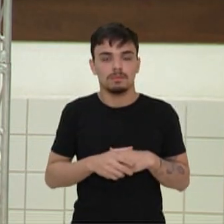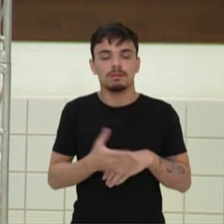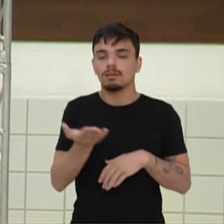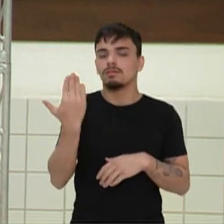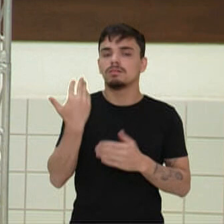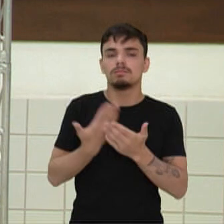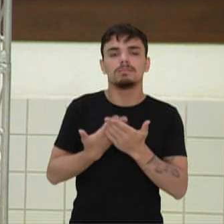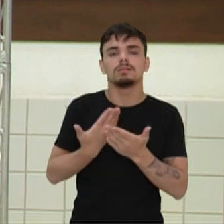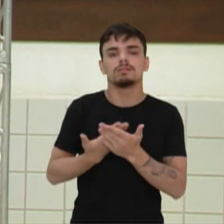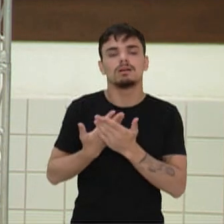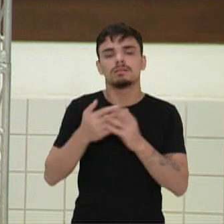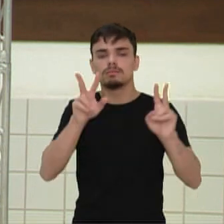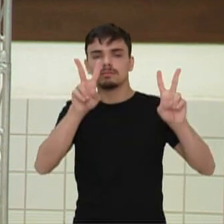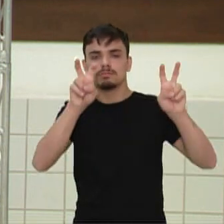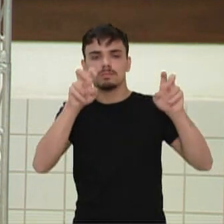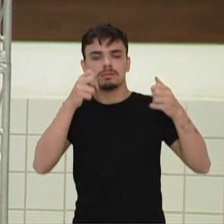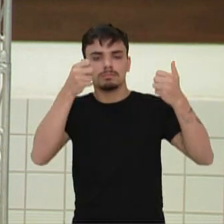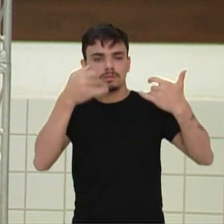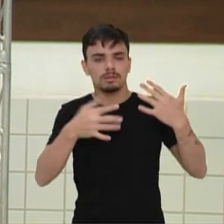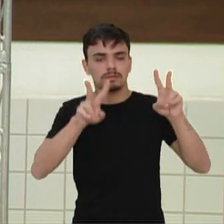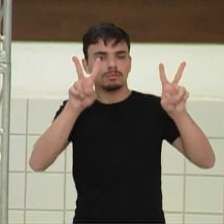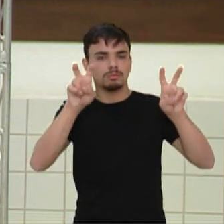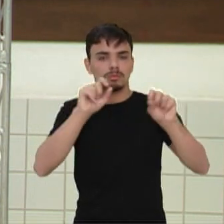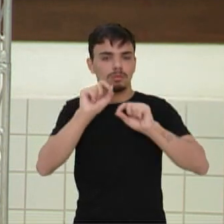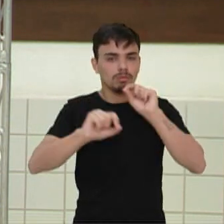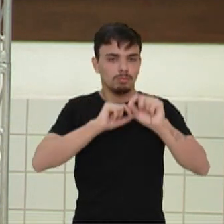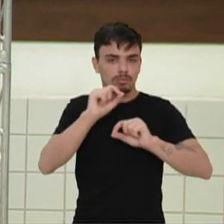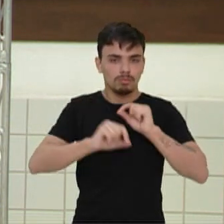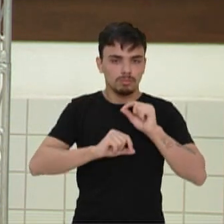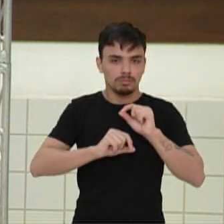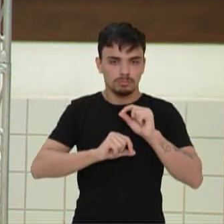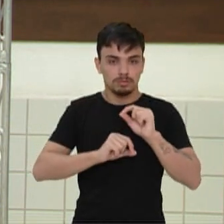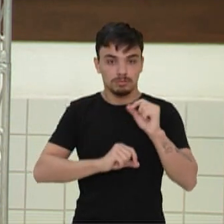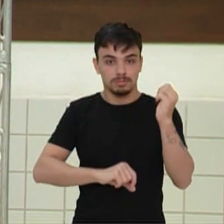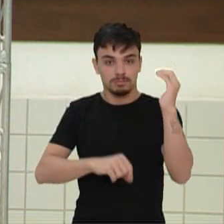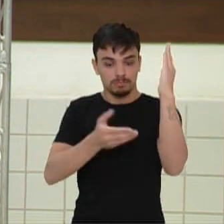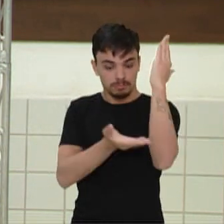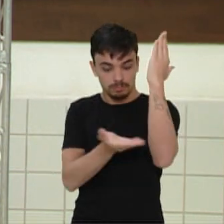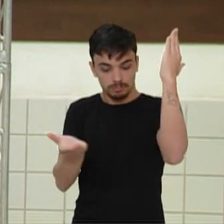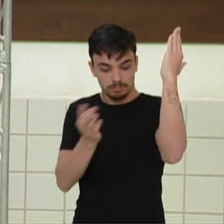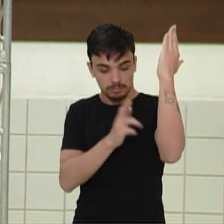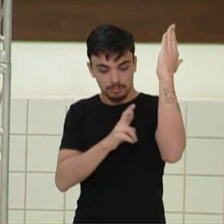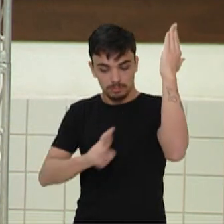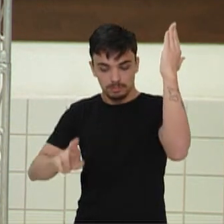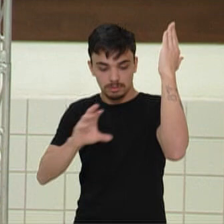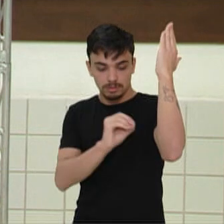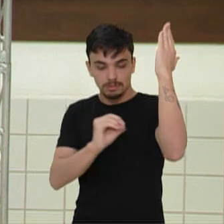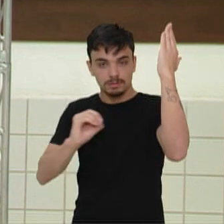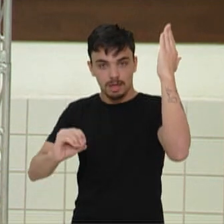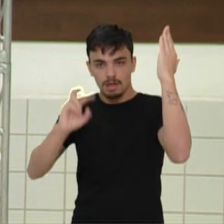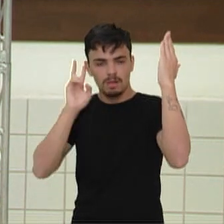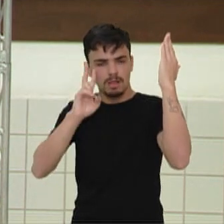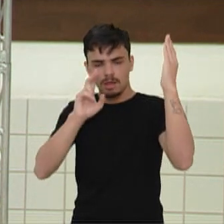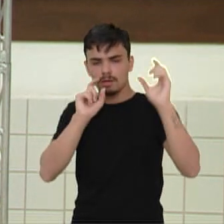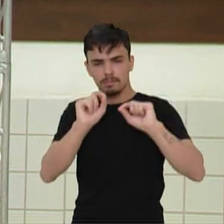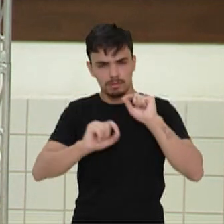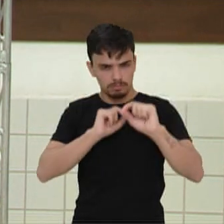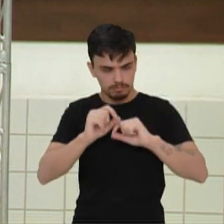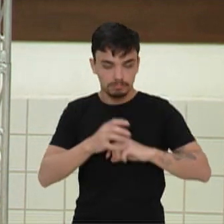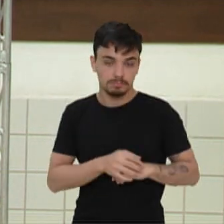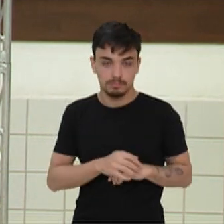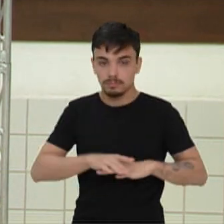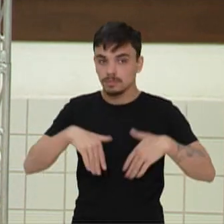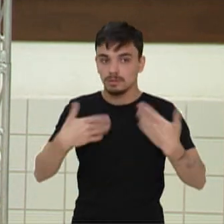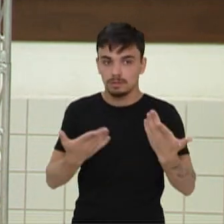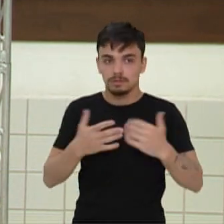passada, a gente estava falando ali de exercício sobre os zeros da raiz, né? Não é isso? Não, onde a gente falava dos